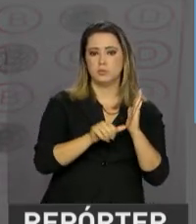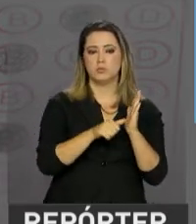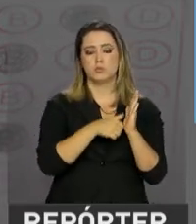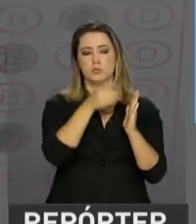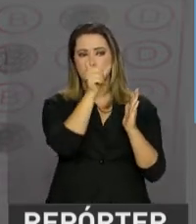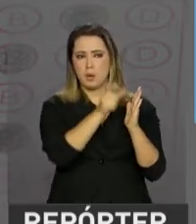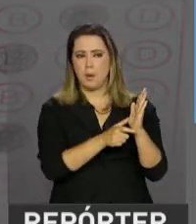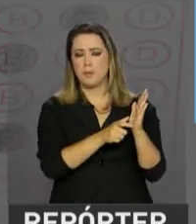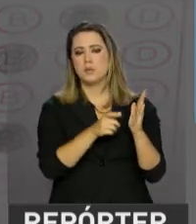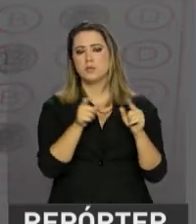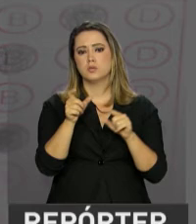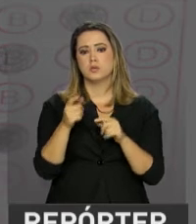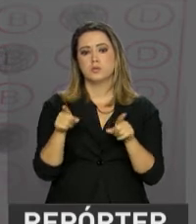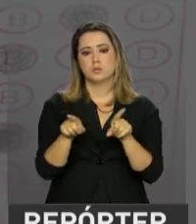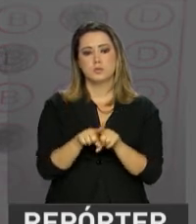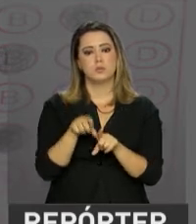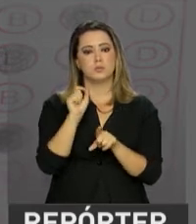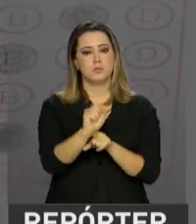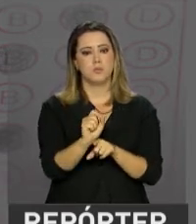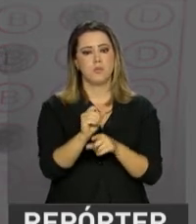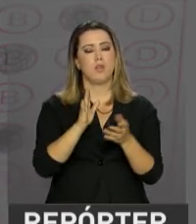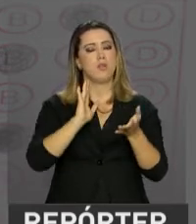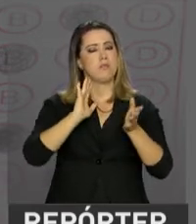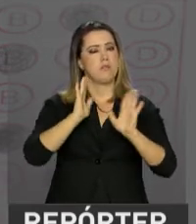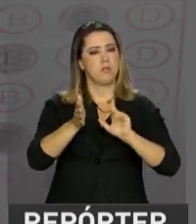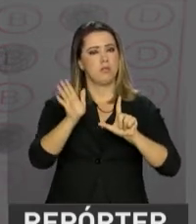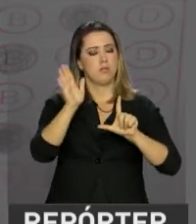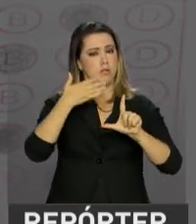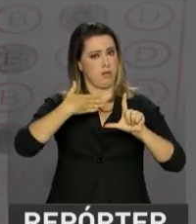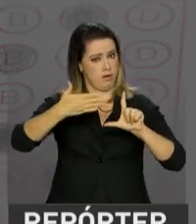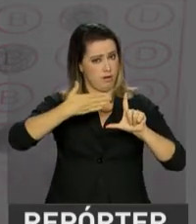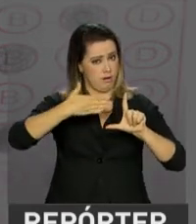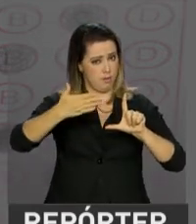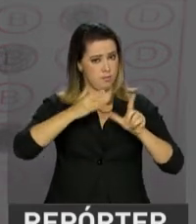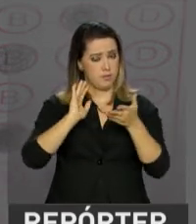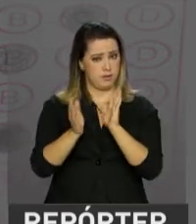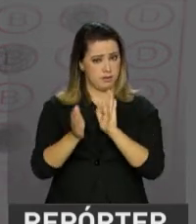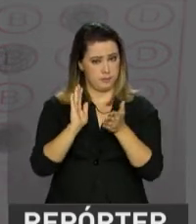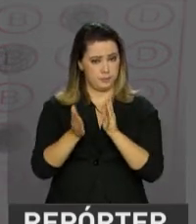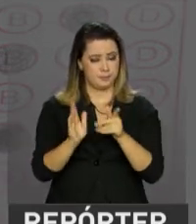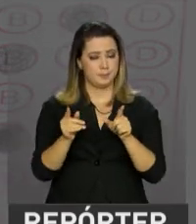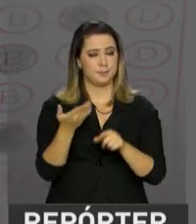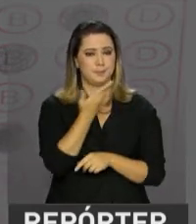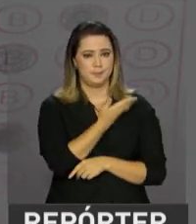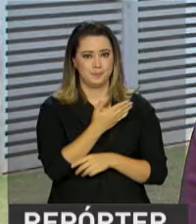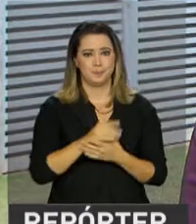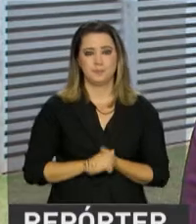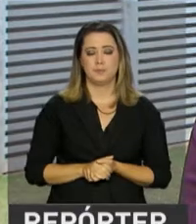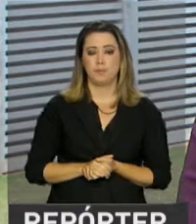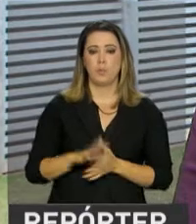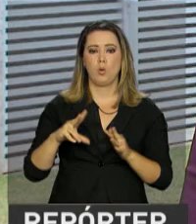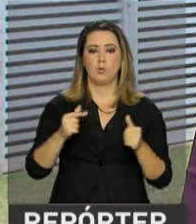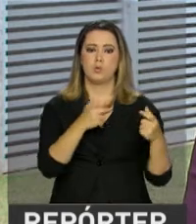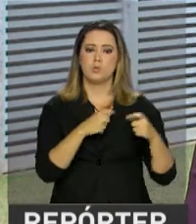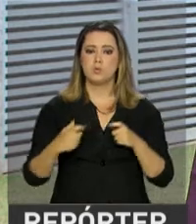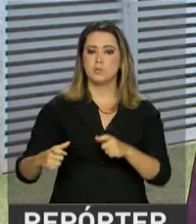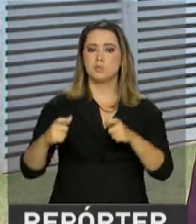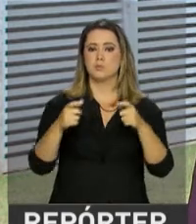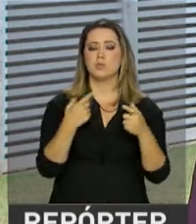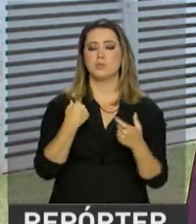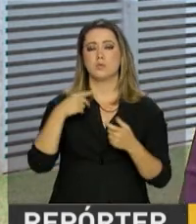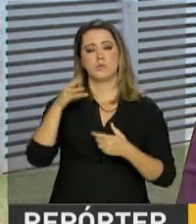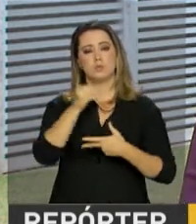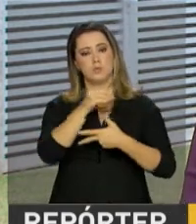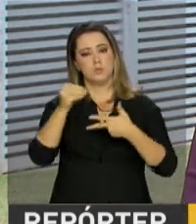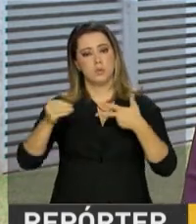com identificação dos candidatos e prova traduzida para língua de sinais em formato de vídeo todos os participantes do